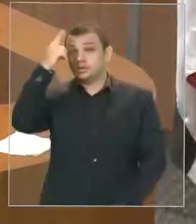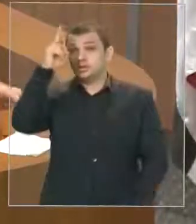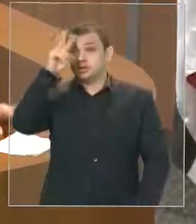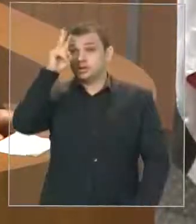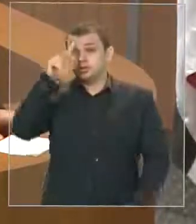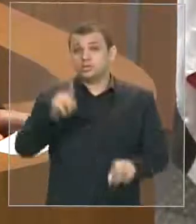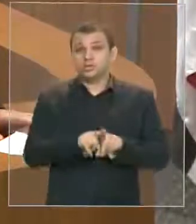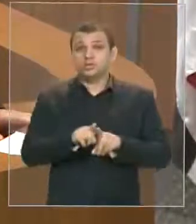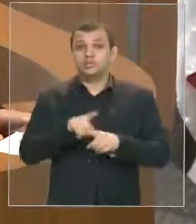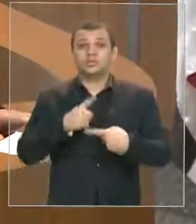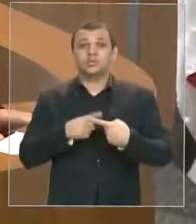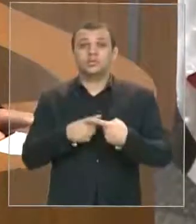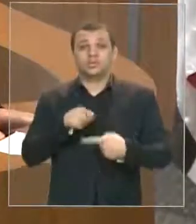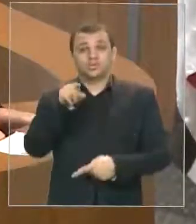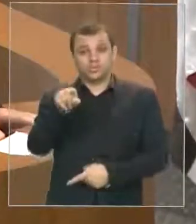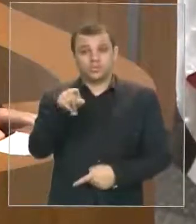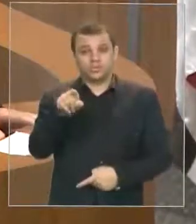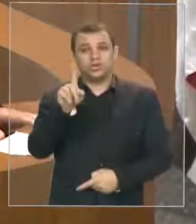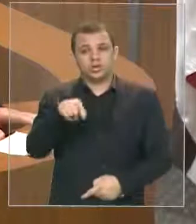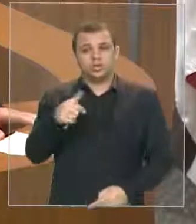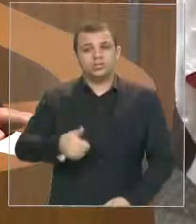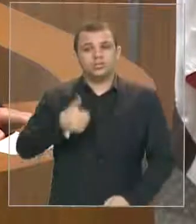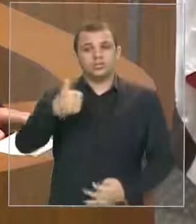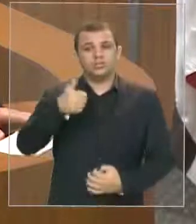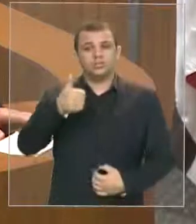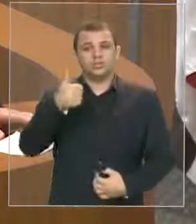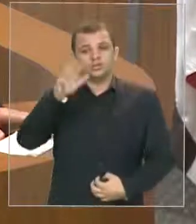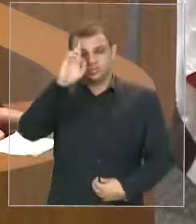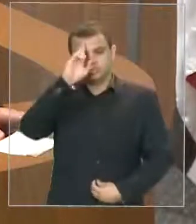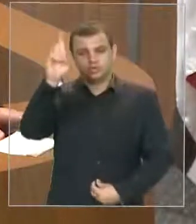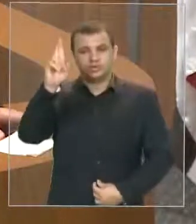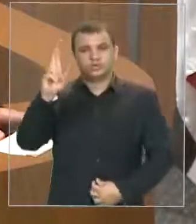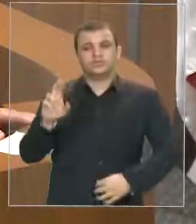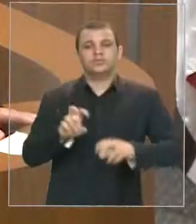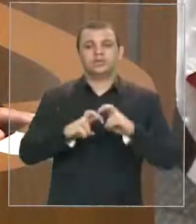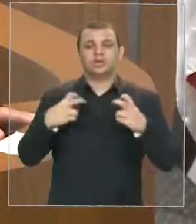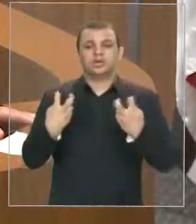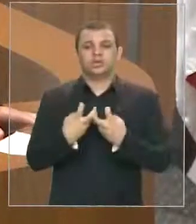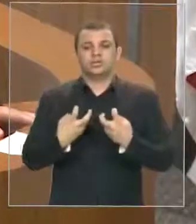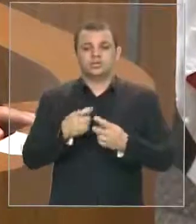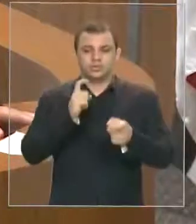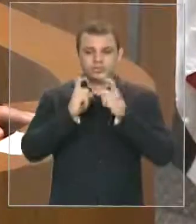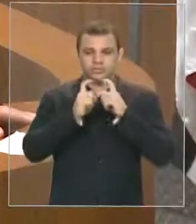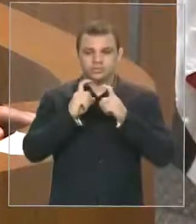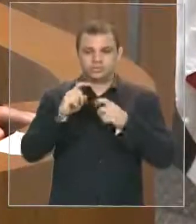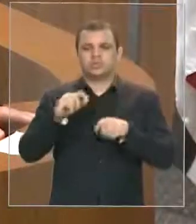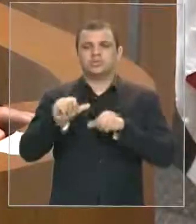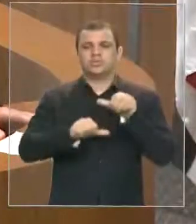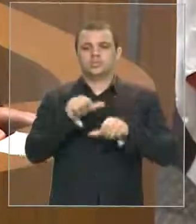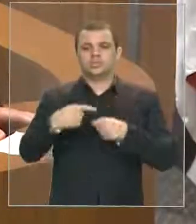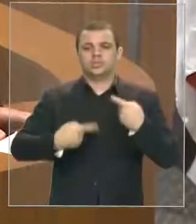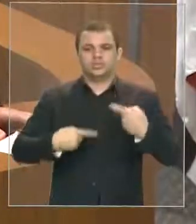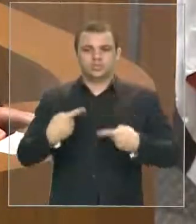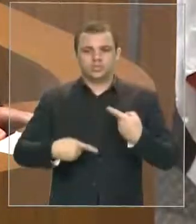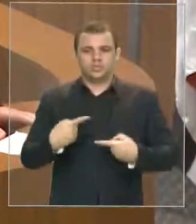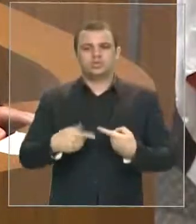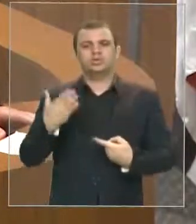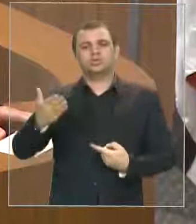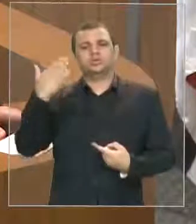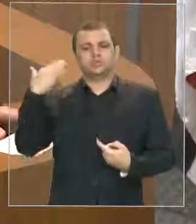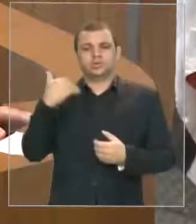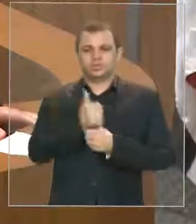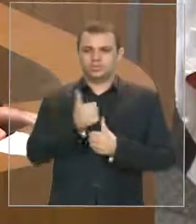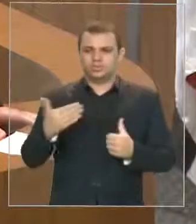Vossa Excelência foi o autor da primeira comissão especial para debater a reforma política nesta casa, ainda na legislatura anterior, e